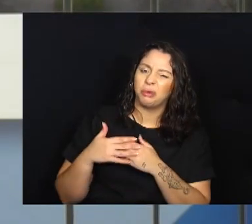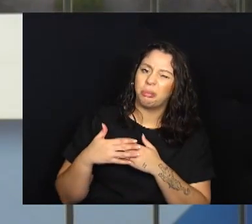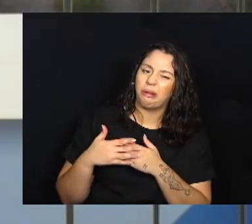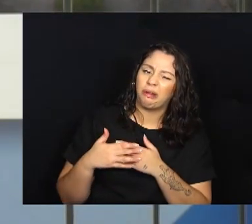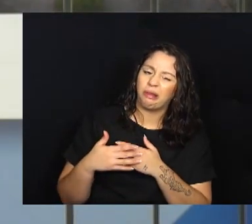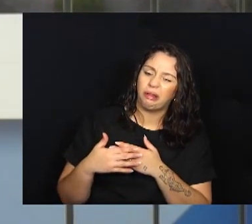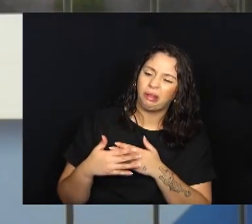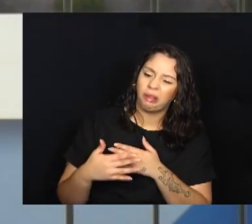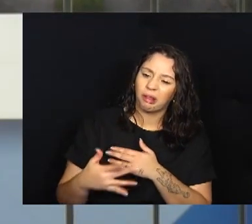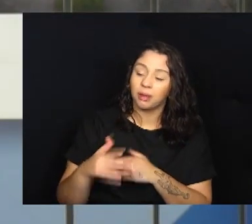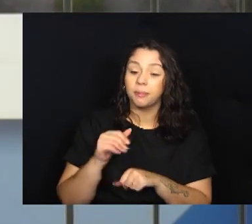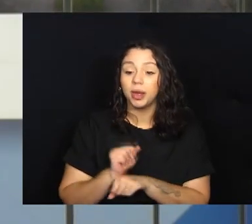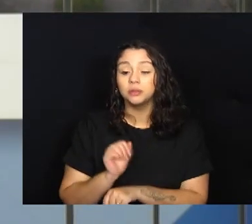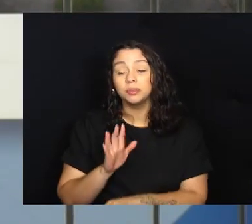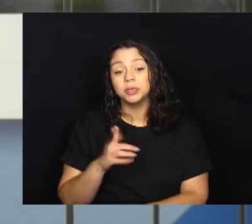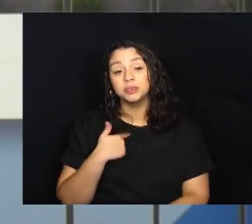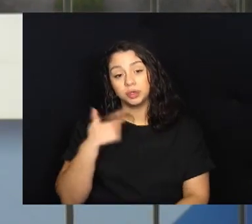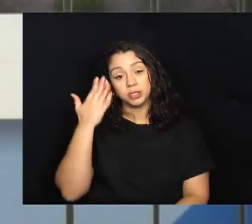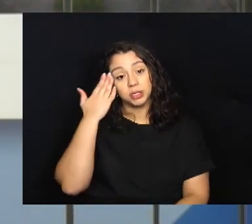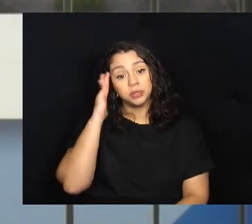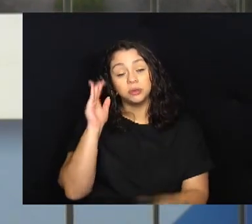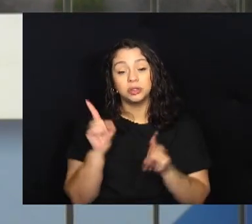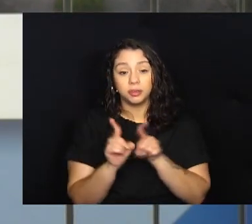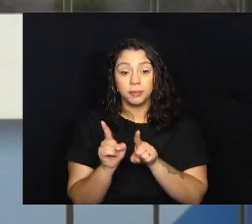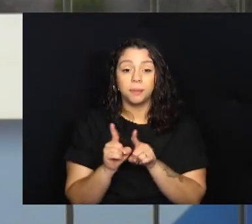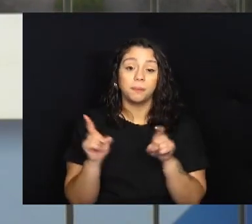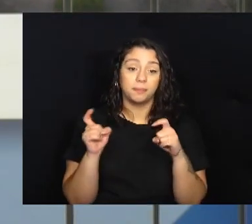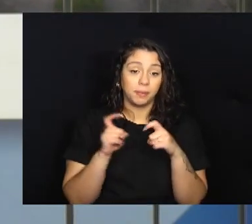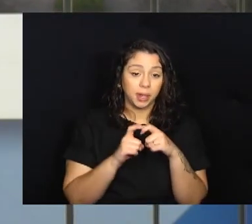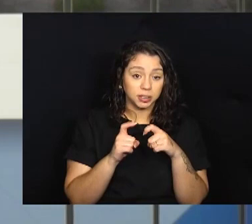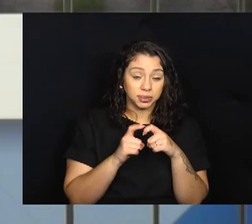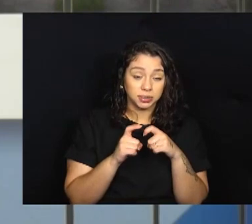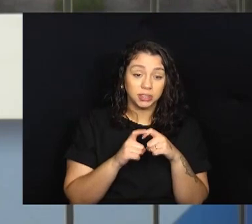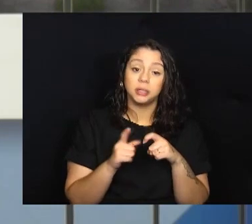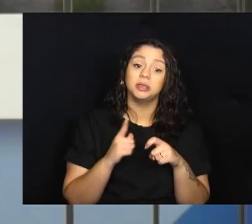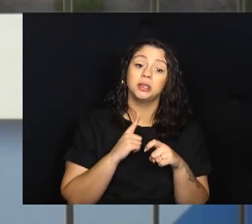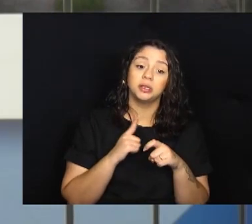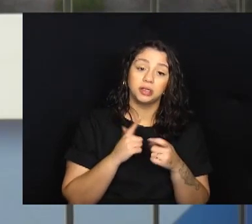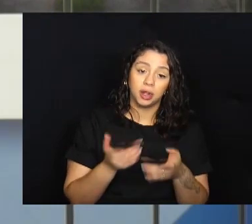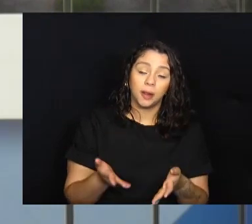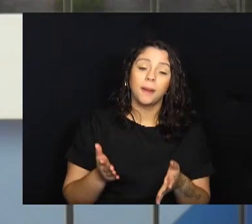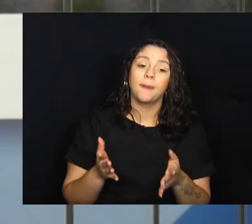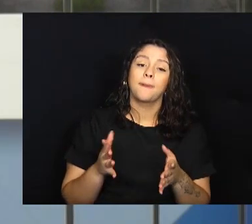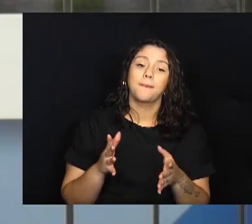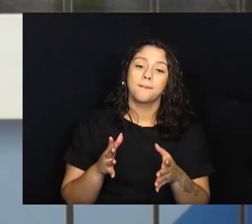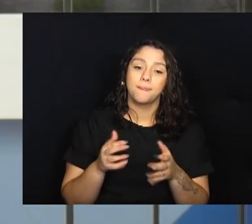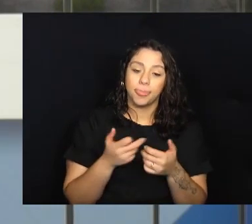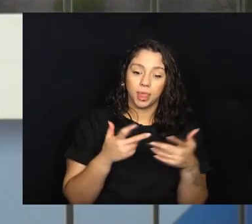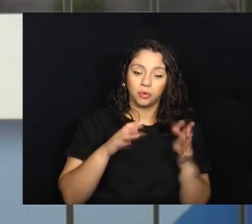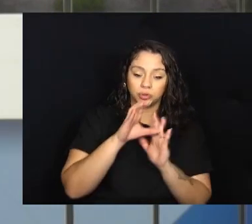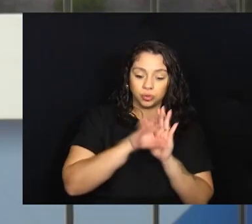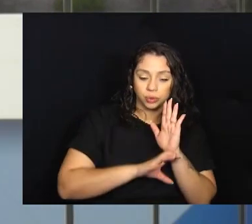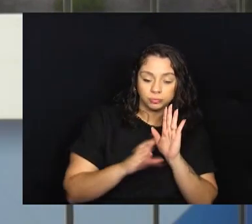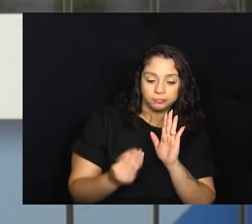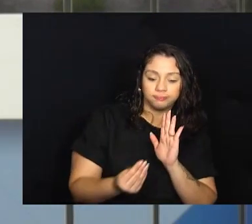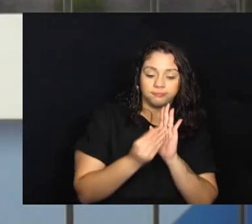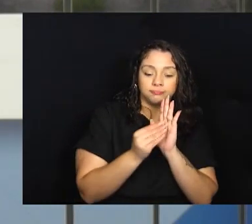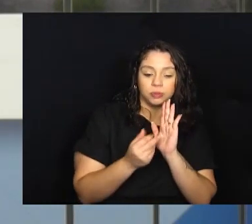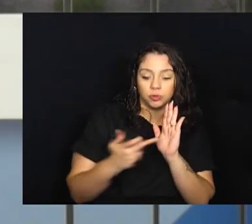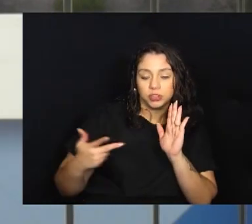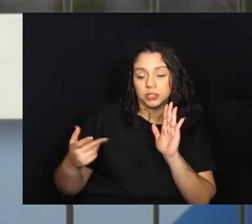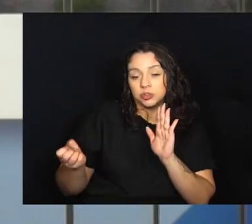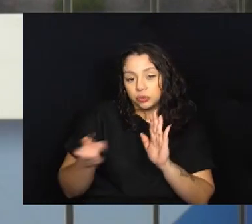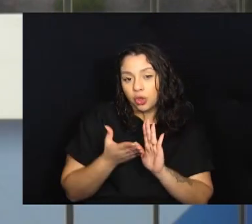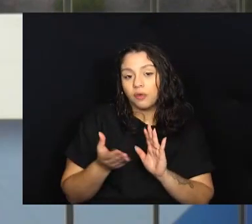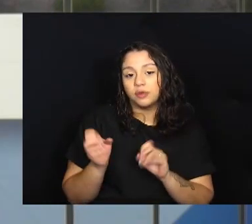parado. Mas eu também entendo que a própria medicina tem aí, né, incorporado coisas novas, né? Então eu acho que a